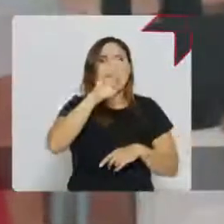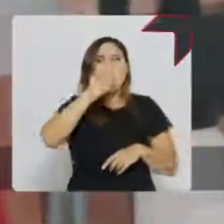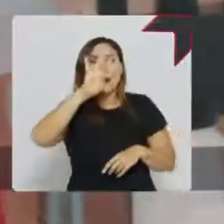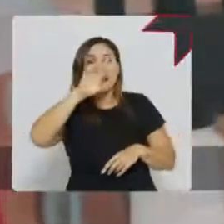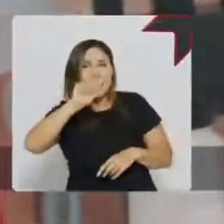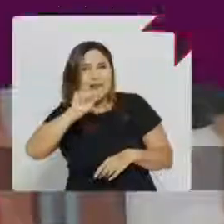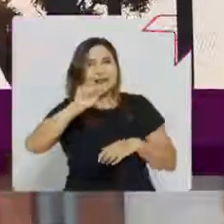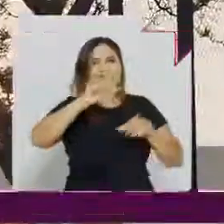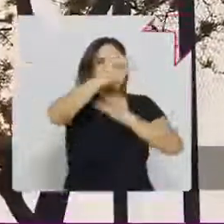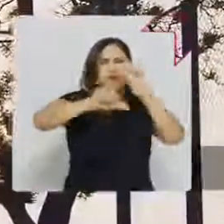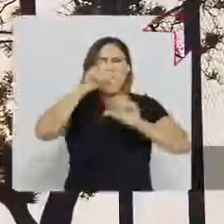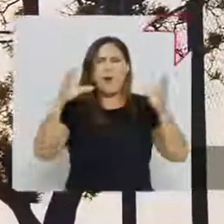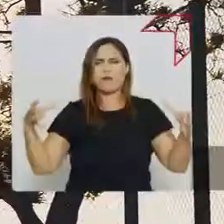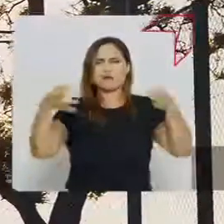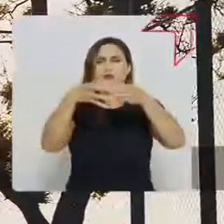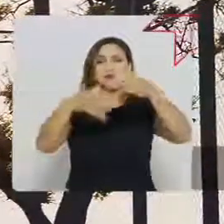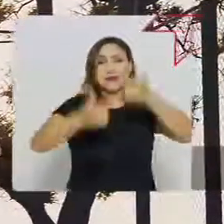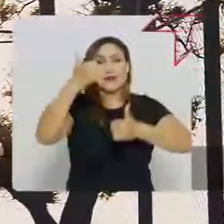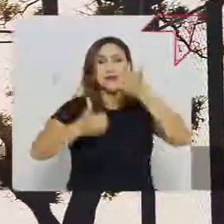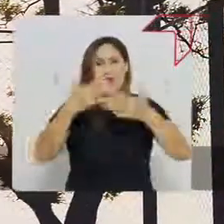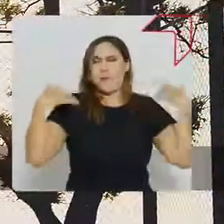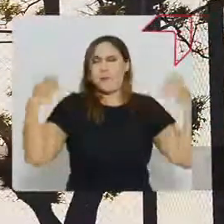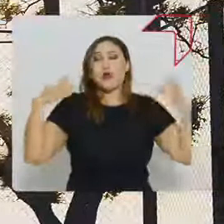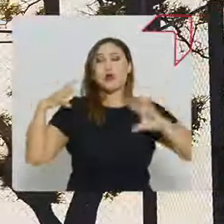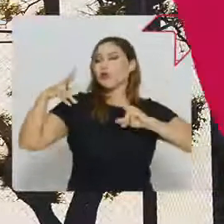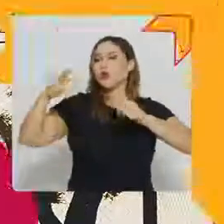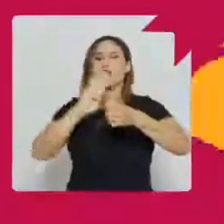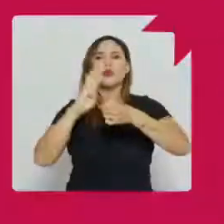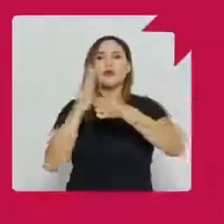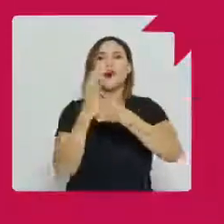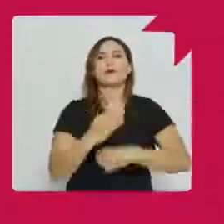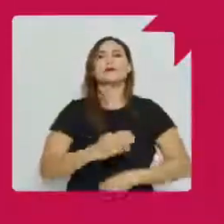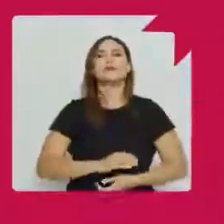que foram fechados, asfaltar ruas e criar áreas de lazer em todos os bairros.